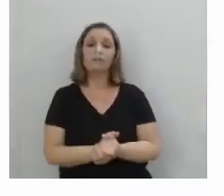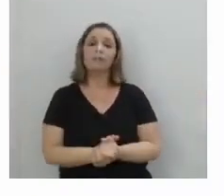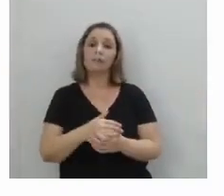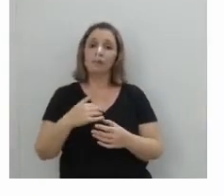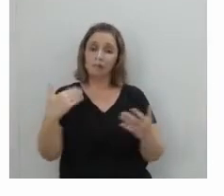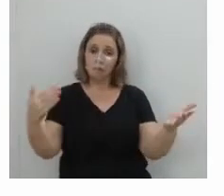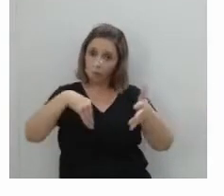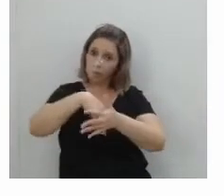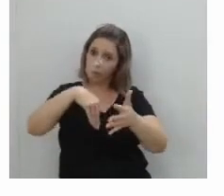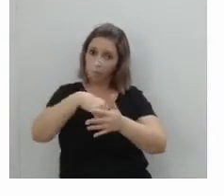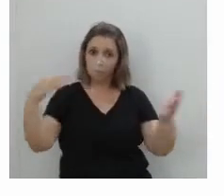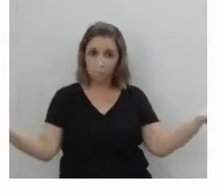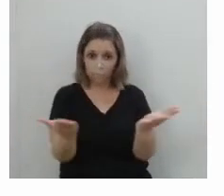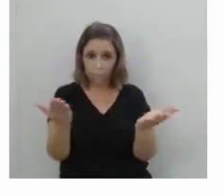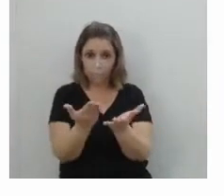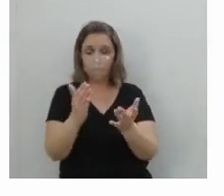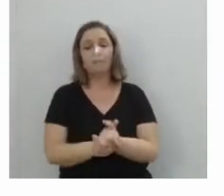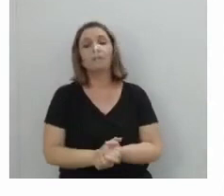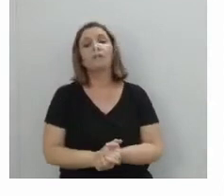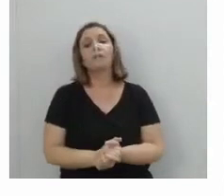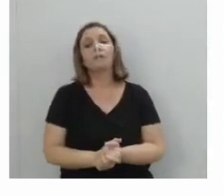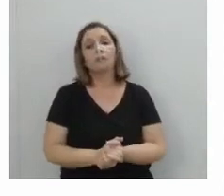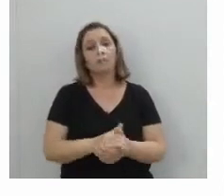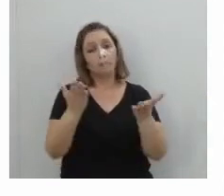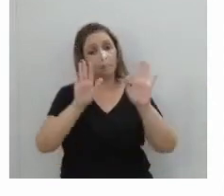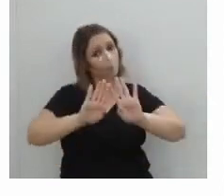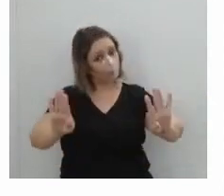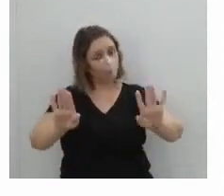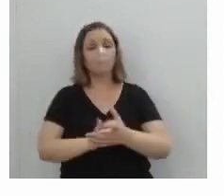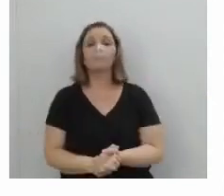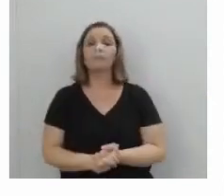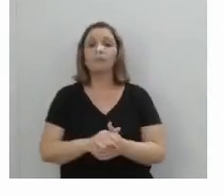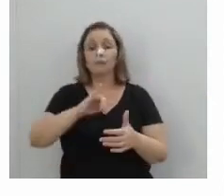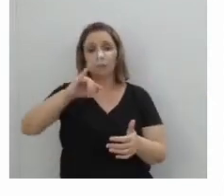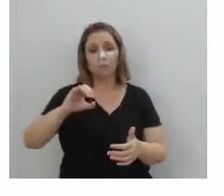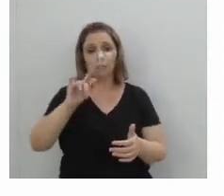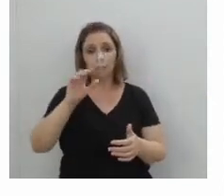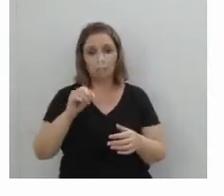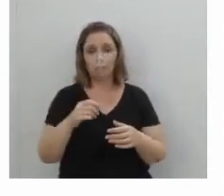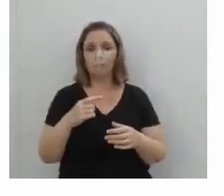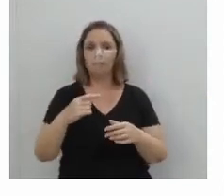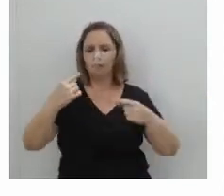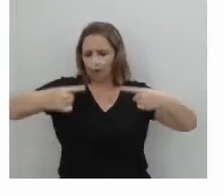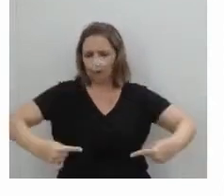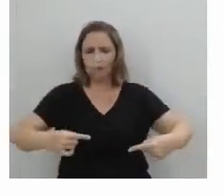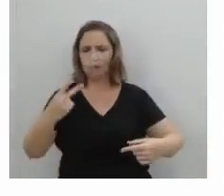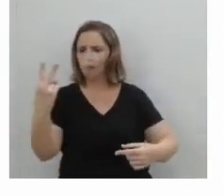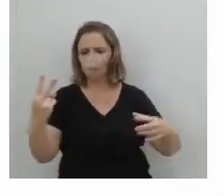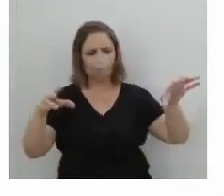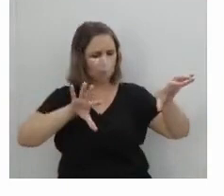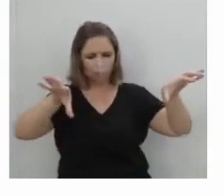o nosso esporte. O futebol hoje, ele é desta forma. O jogo consiste na competição entre dois